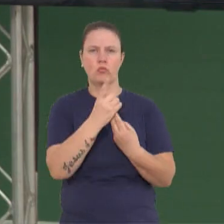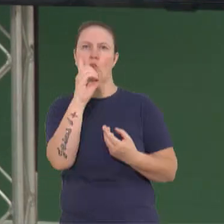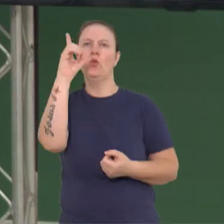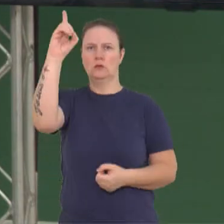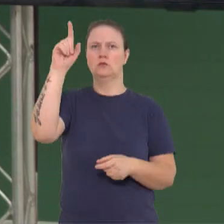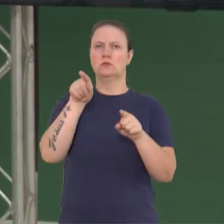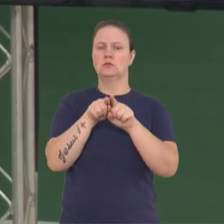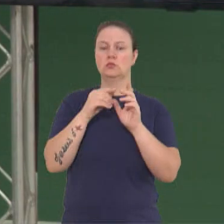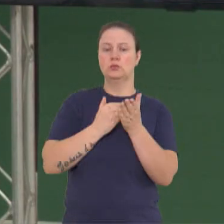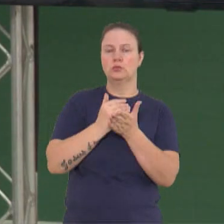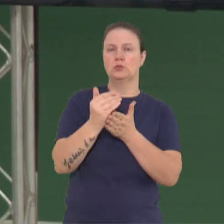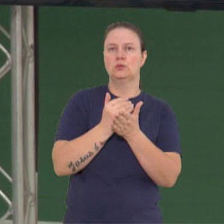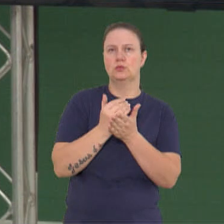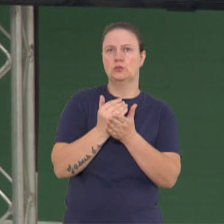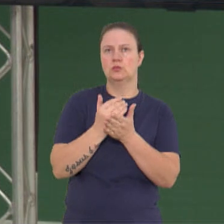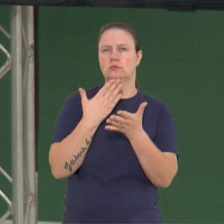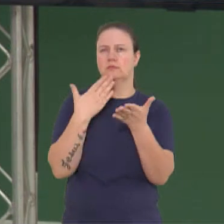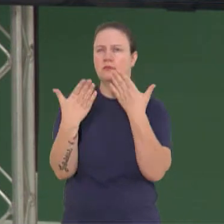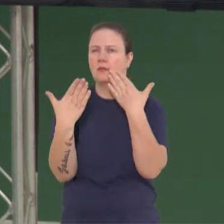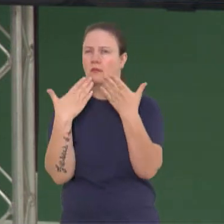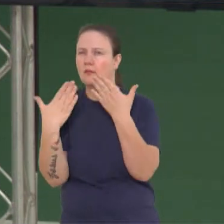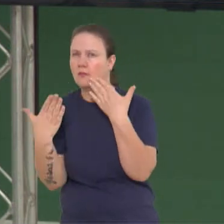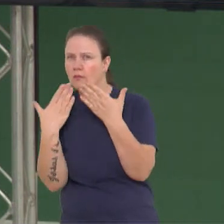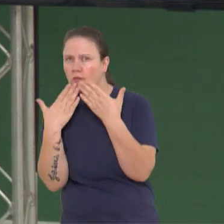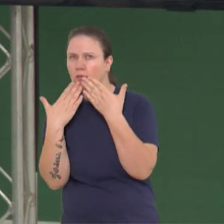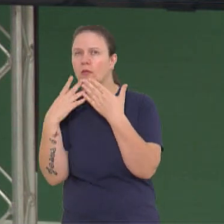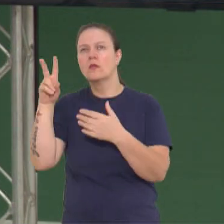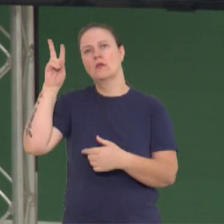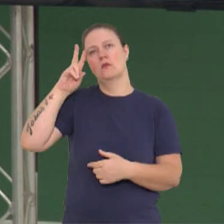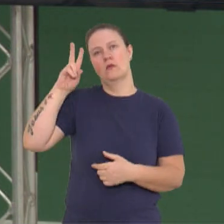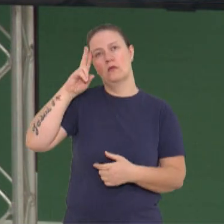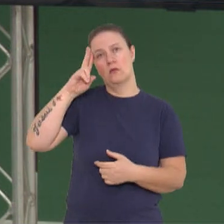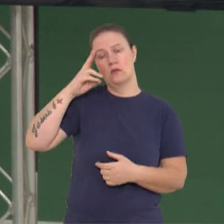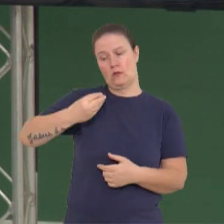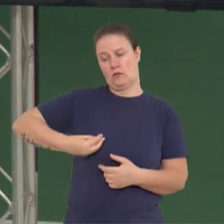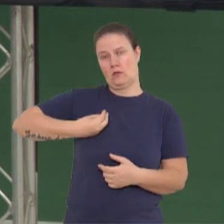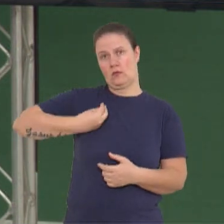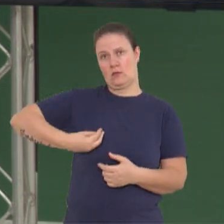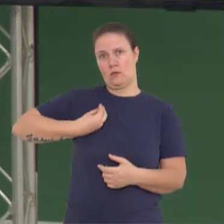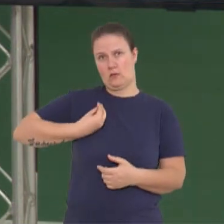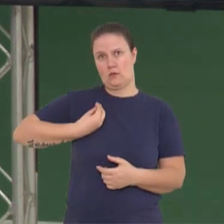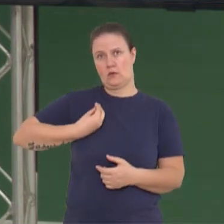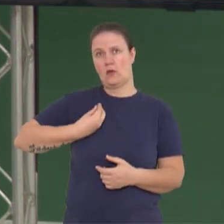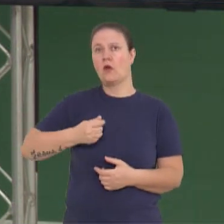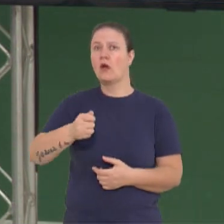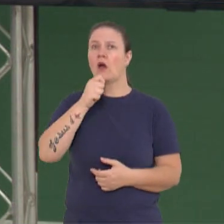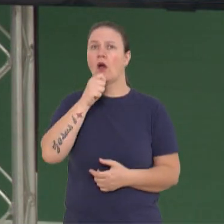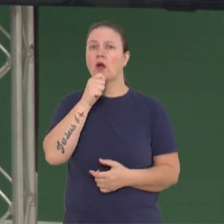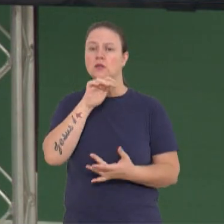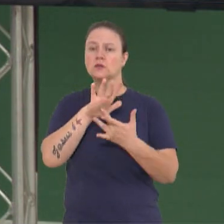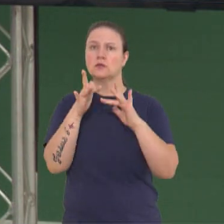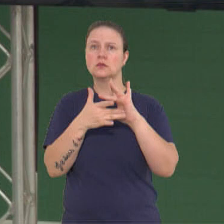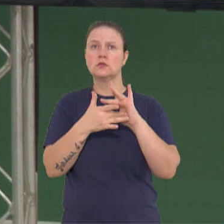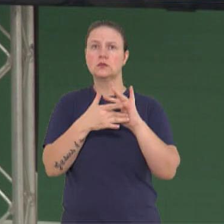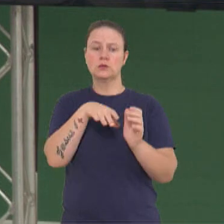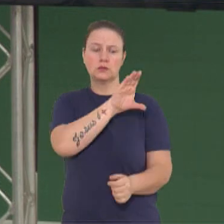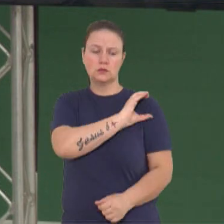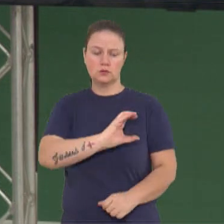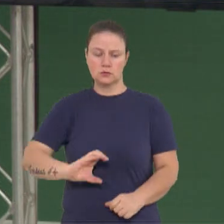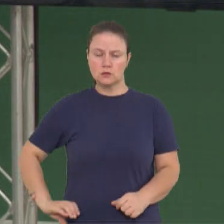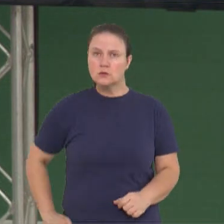do Heráclito. Lembrem-se que quando o Heráclito viveu, Jesus Cristo não tinha nascido. Já existia o